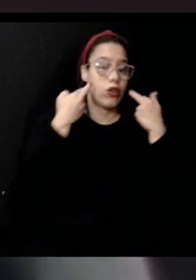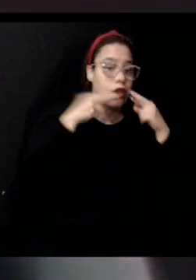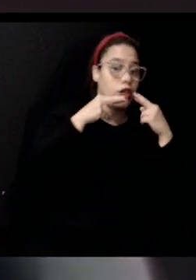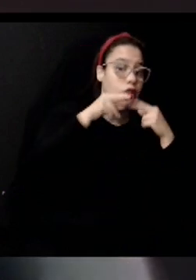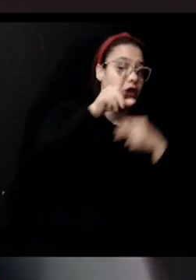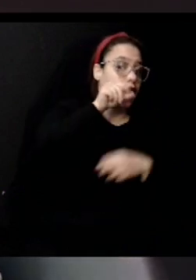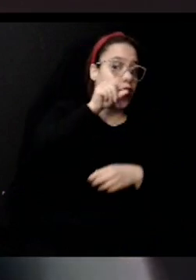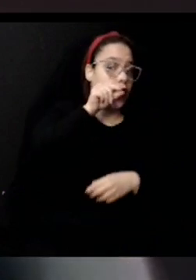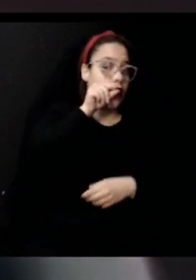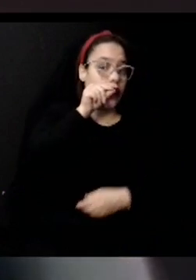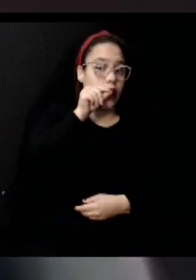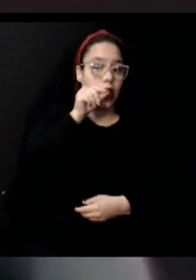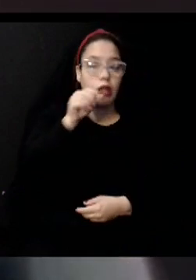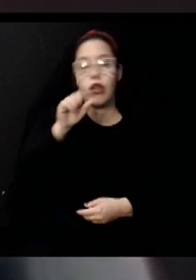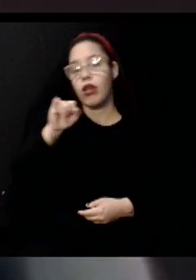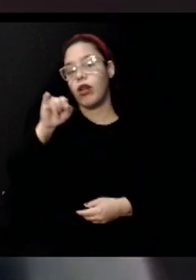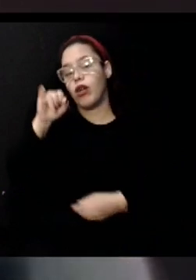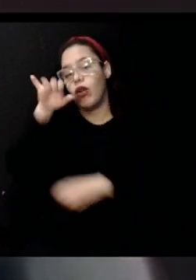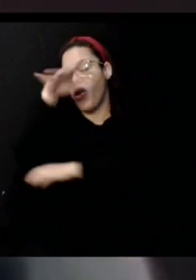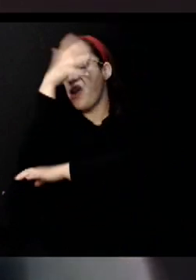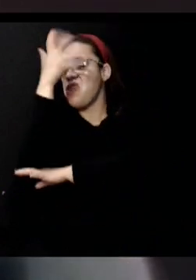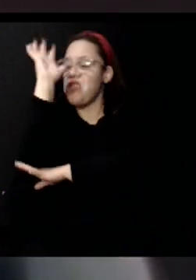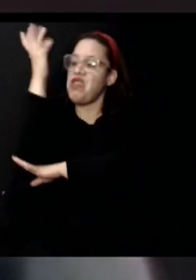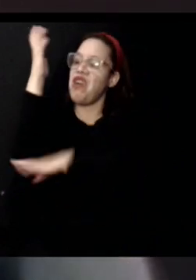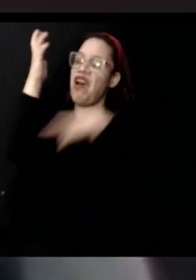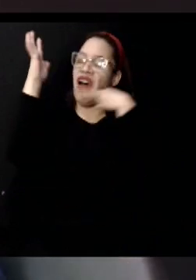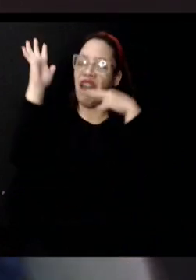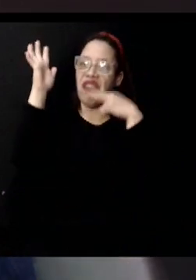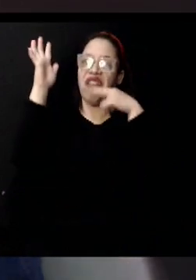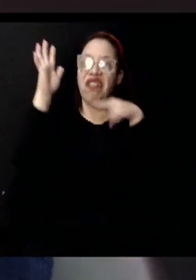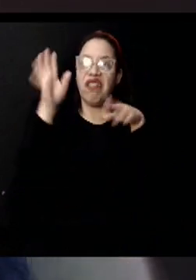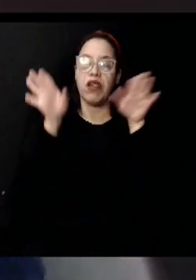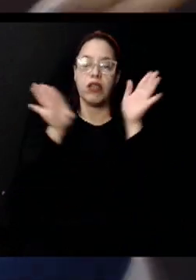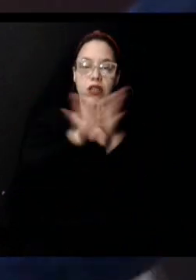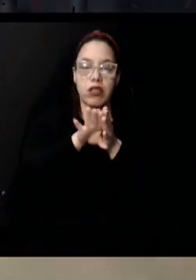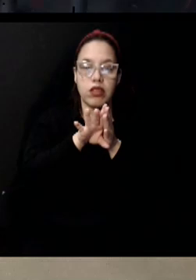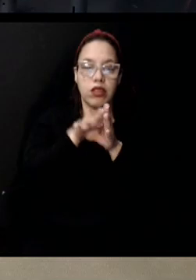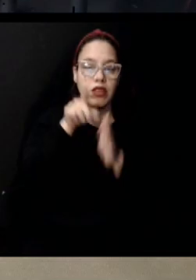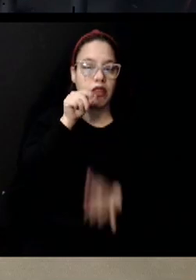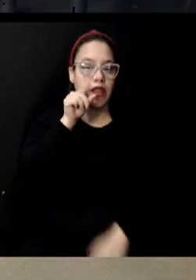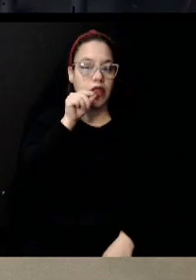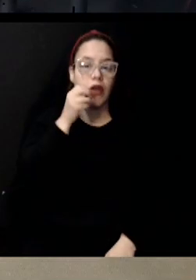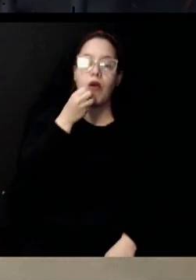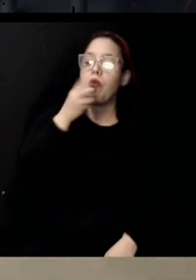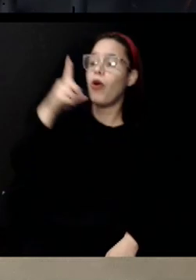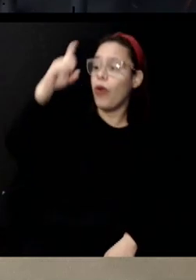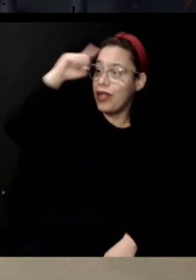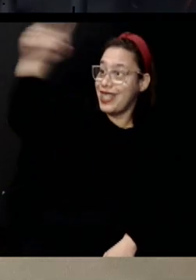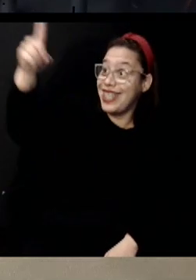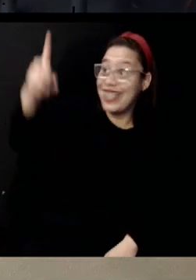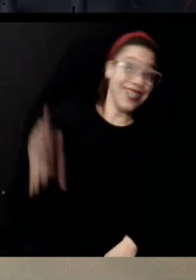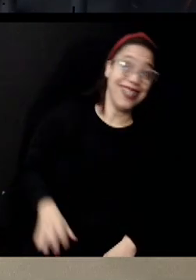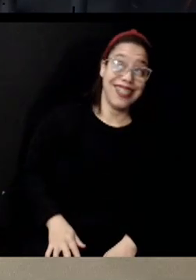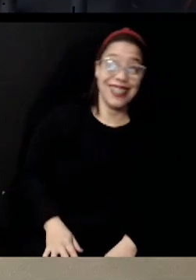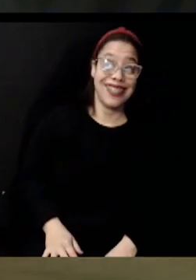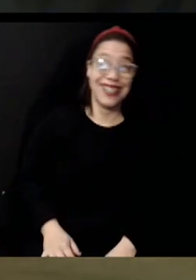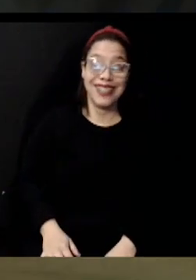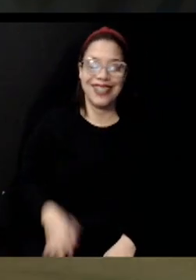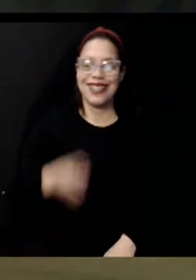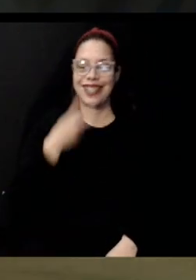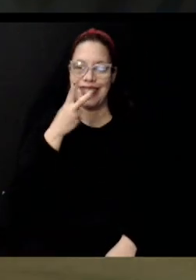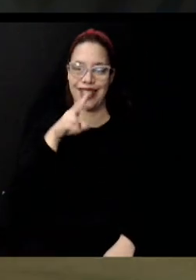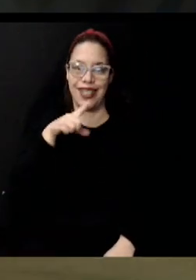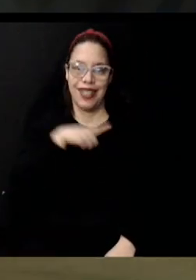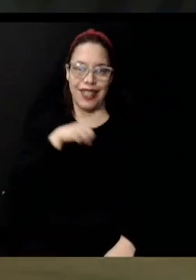do IP? É, Ou, de repente, chegar para os passarinhos, né, como Falar a bom dia, eu falo, né? em casa tem 2, Aham, todos